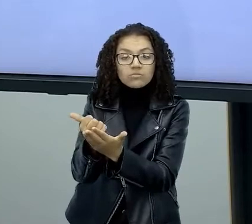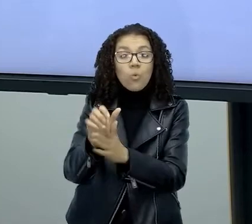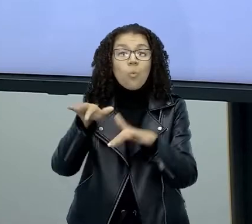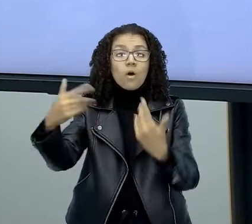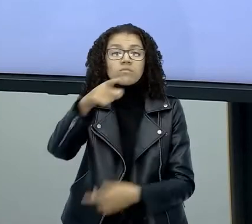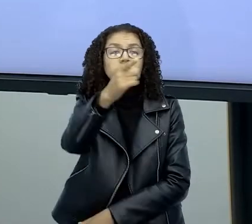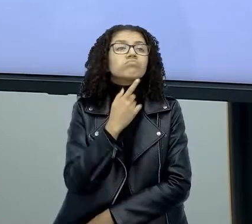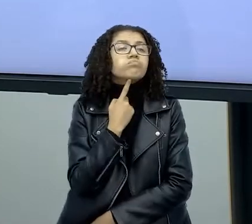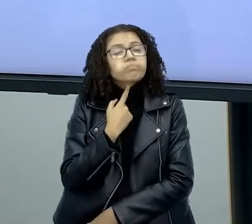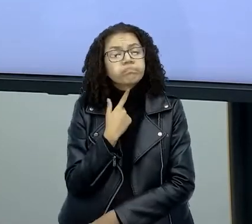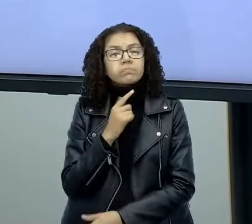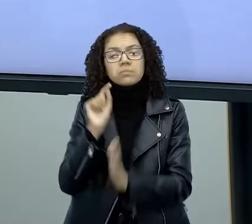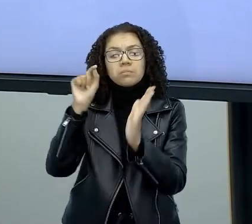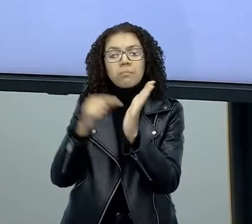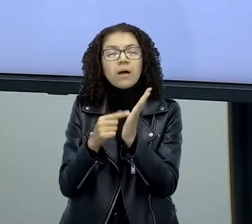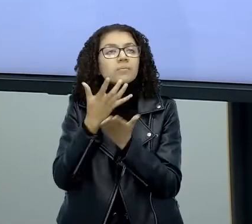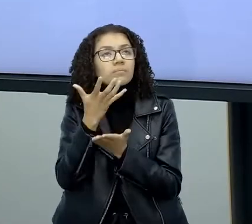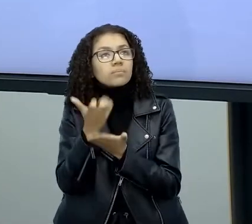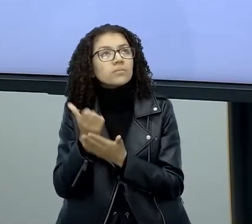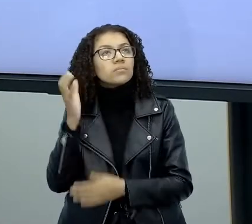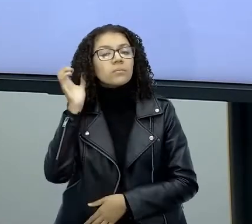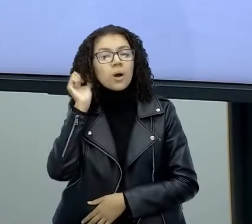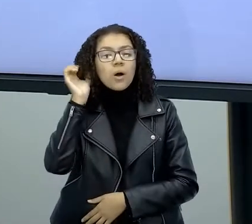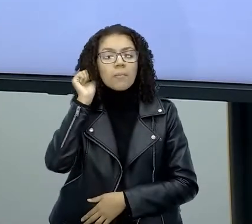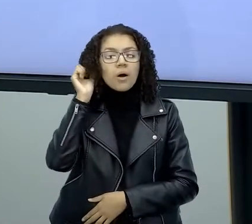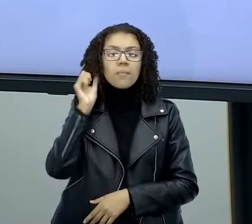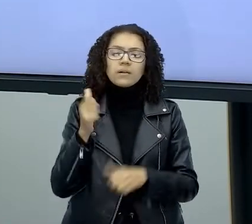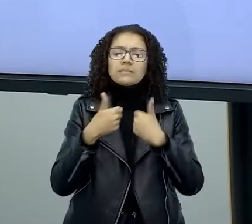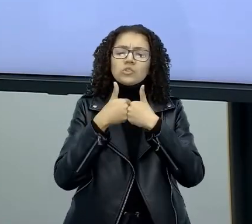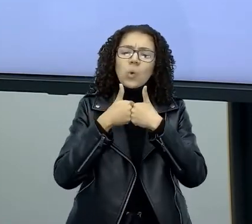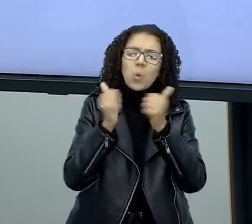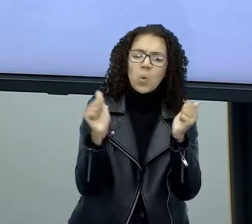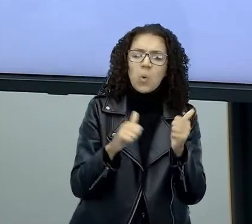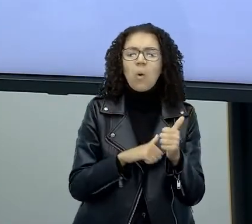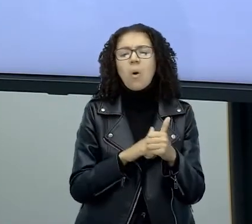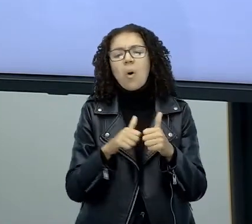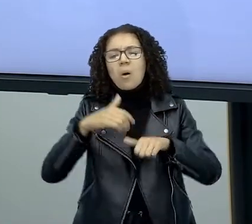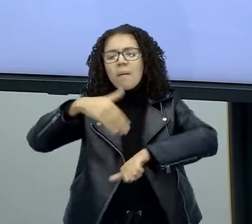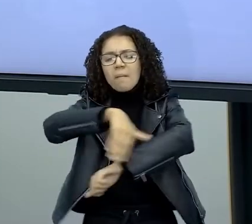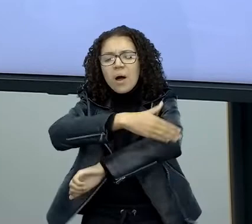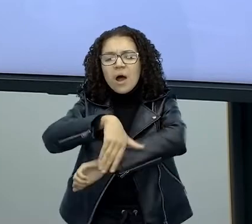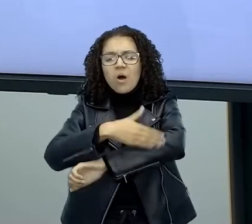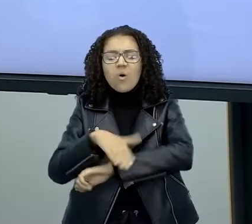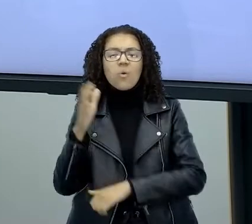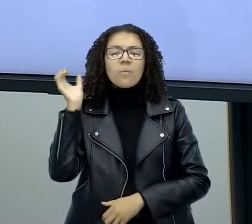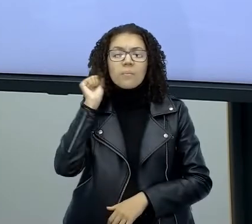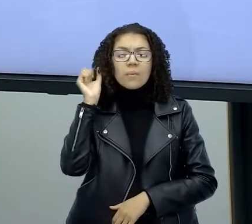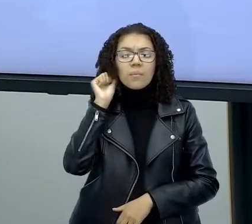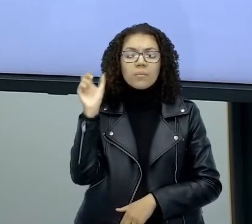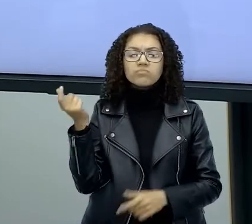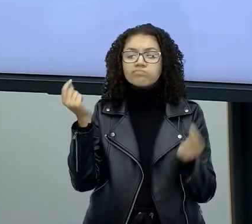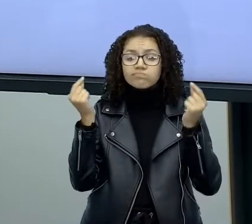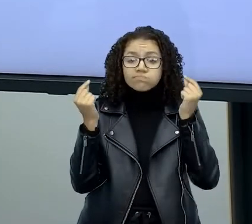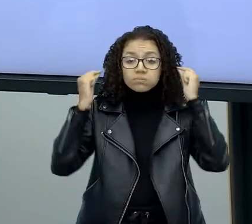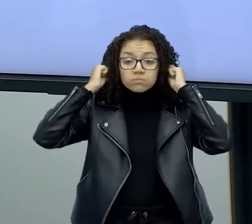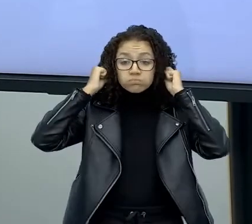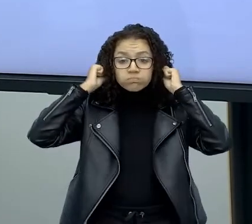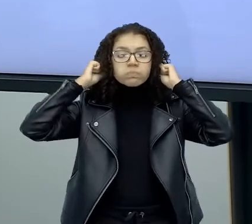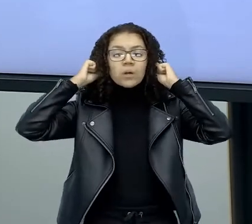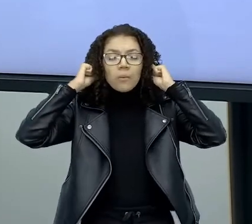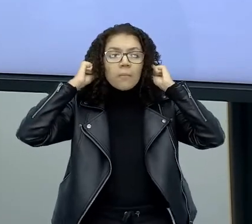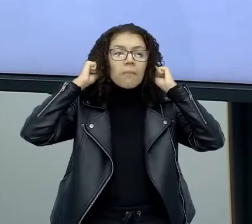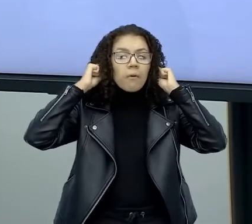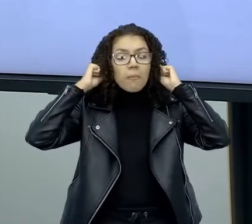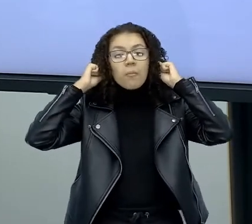pode estar fazendo outra coisa, pode estar no ônibus, pode estar na rua e escutando, isso que é legal. Então, você